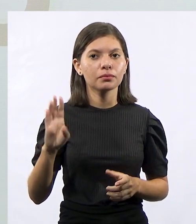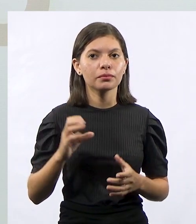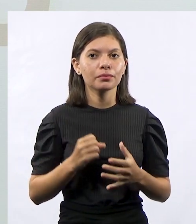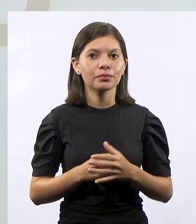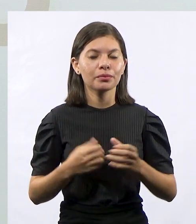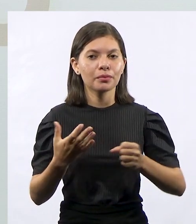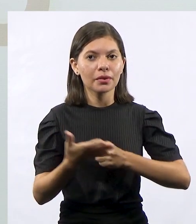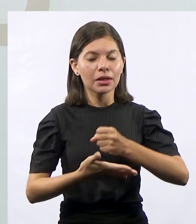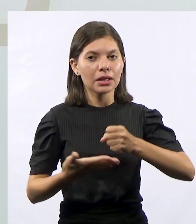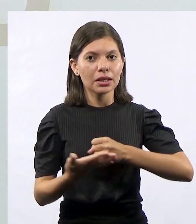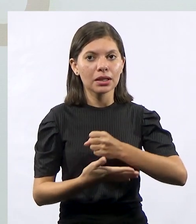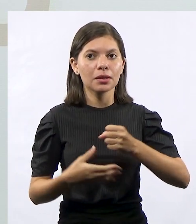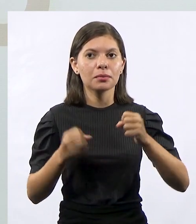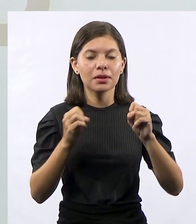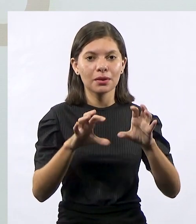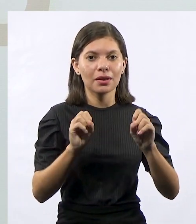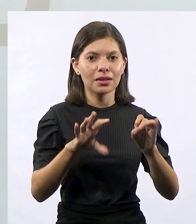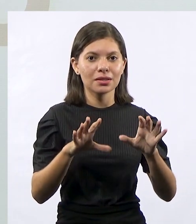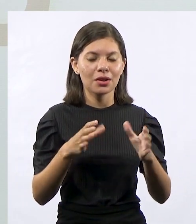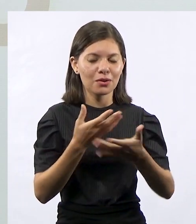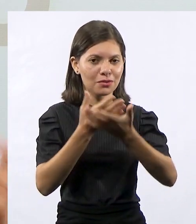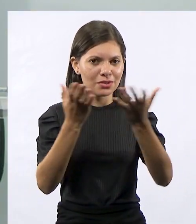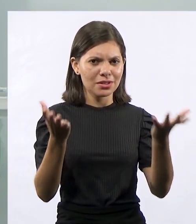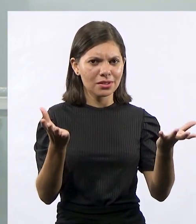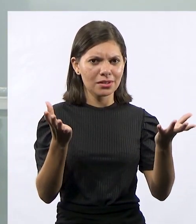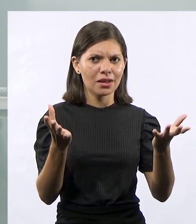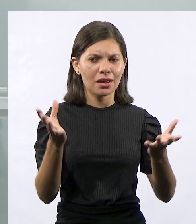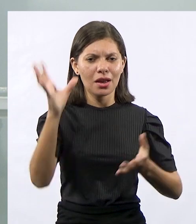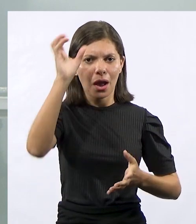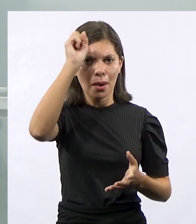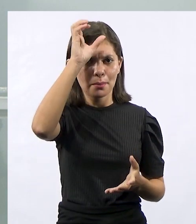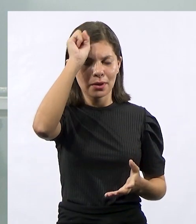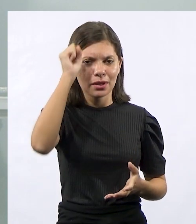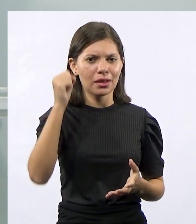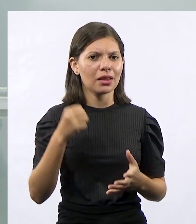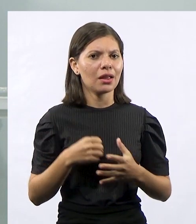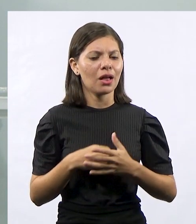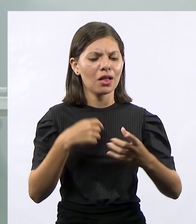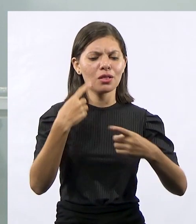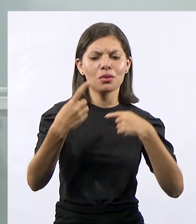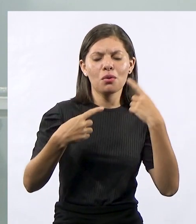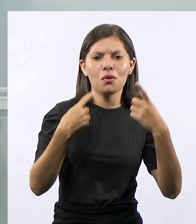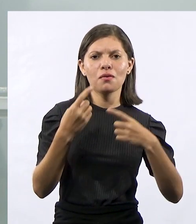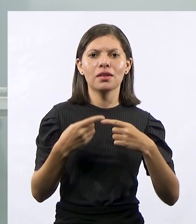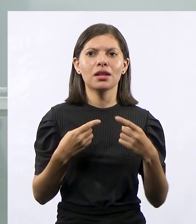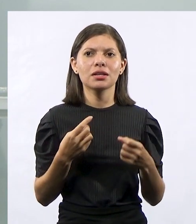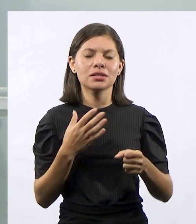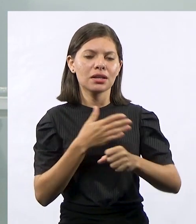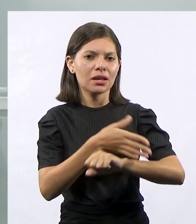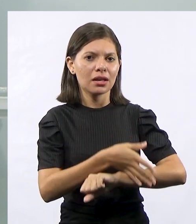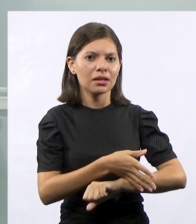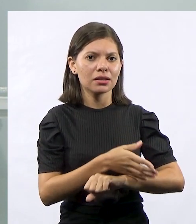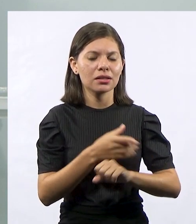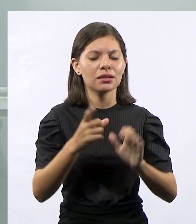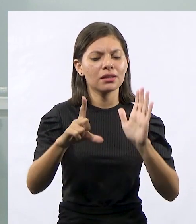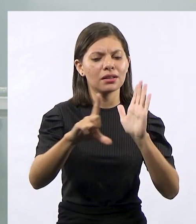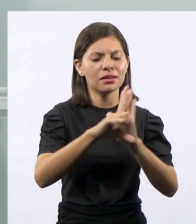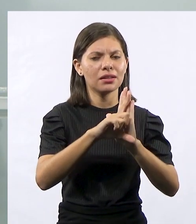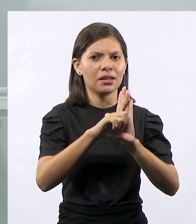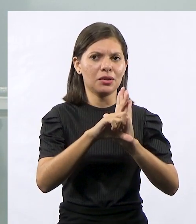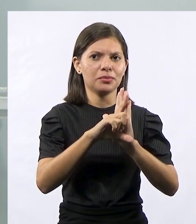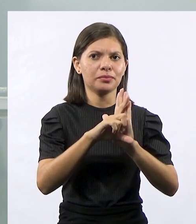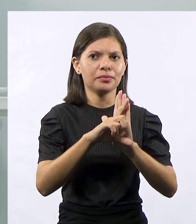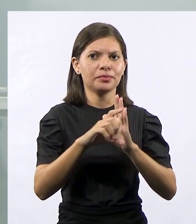da educação. Então, se você ficou curioso, se você ficou com dúvida, acesse a